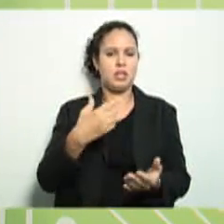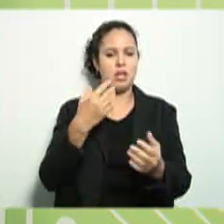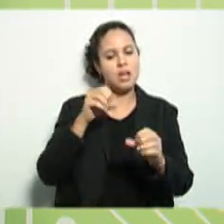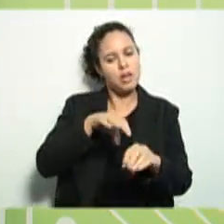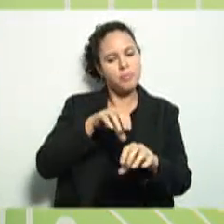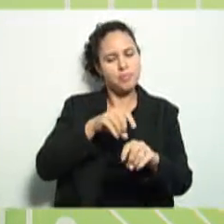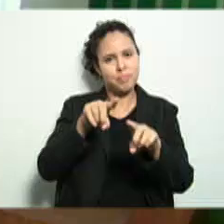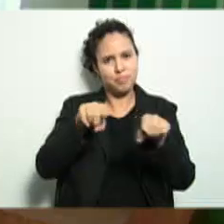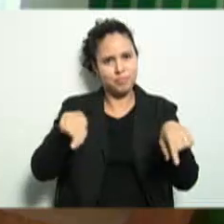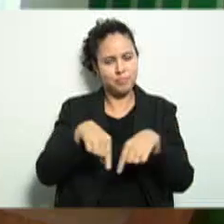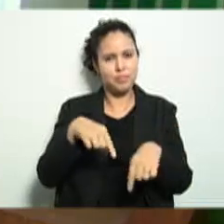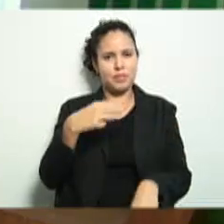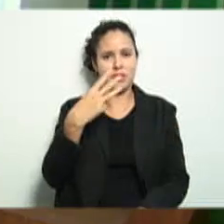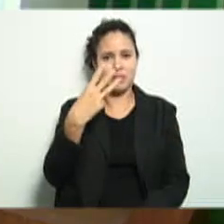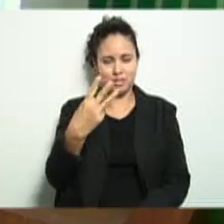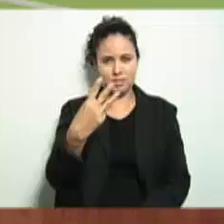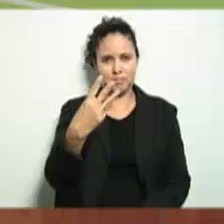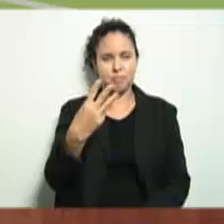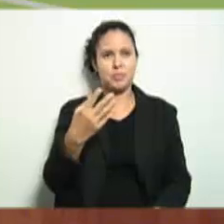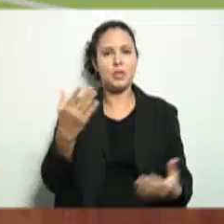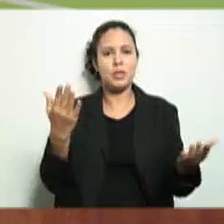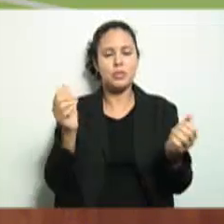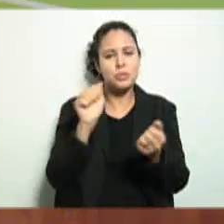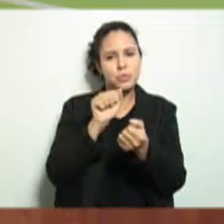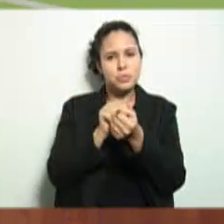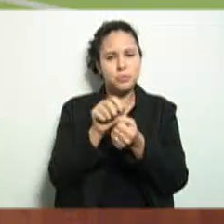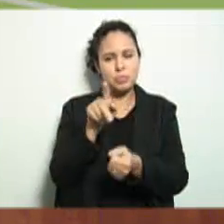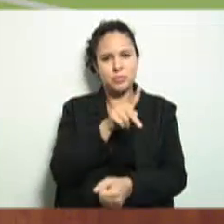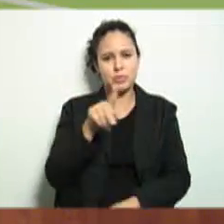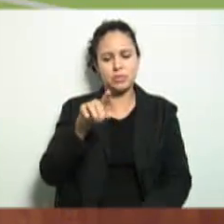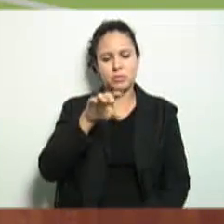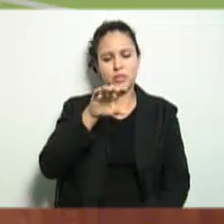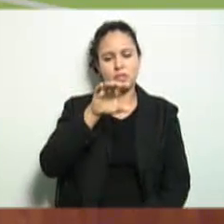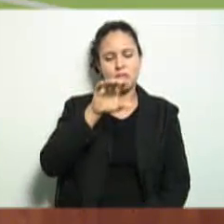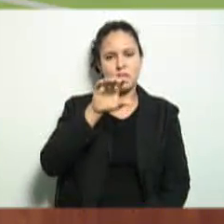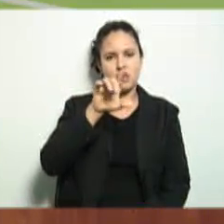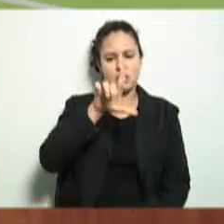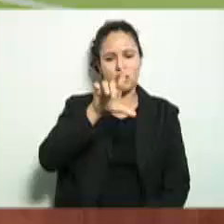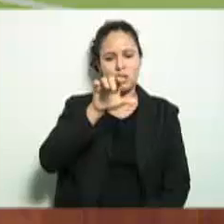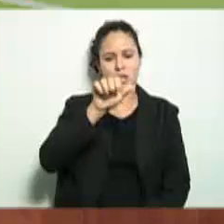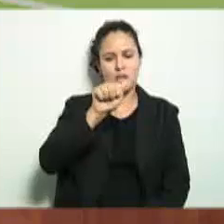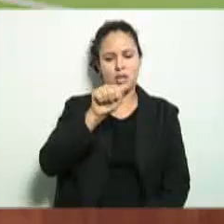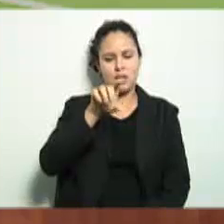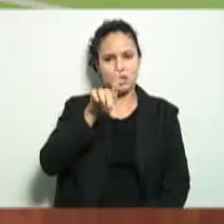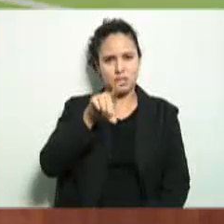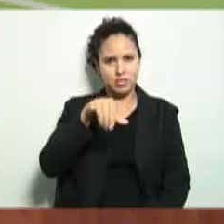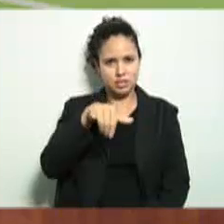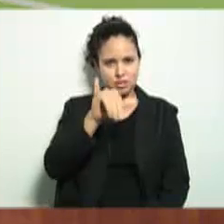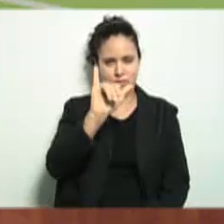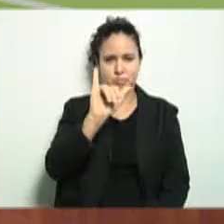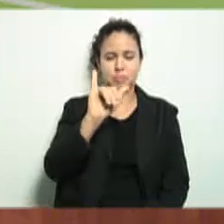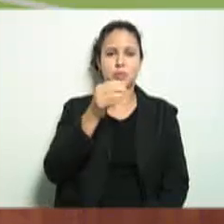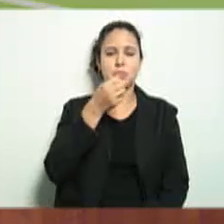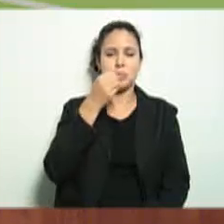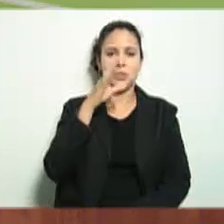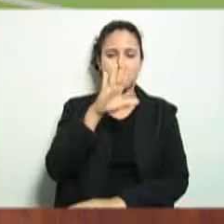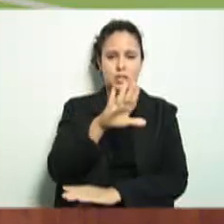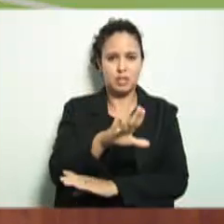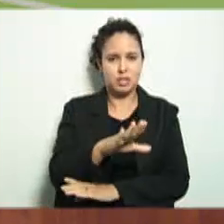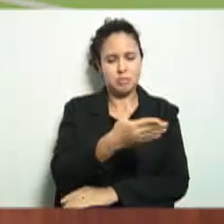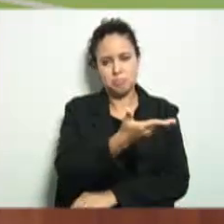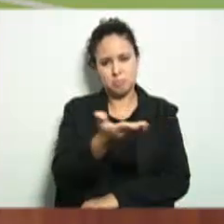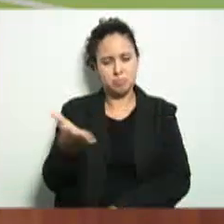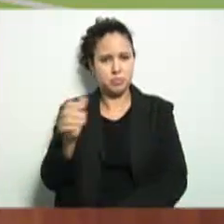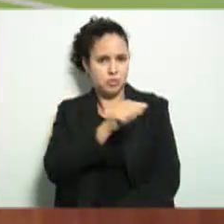Olá, professor. Olá a todos, boa tarde. Boa tarde ao pessoal aí do Polo, aos alunos.